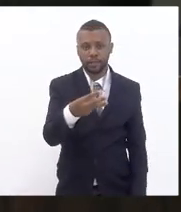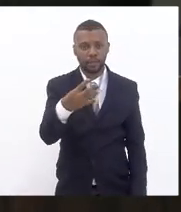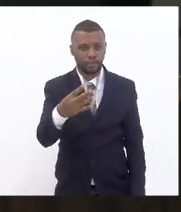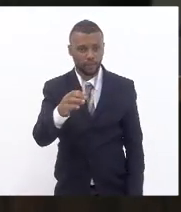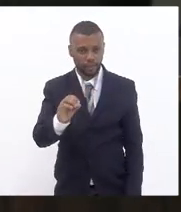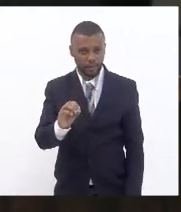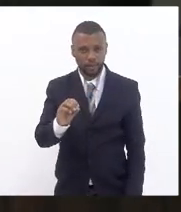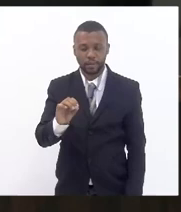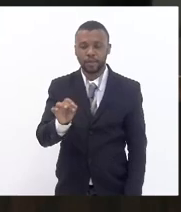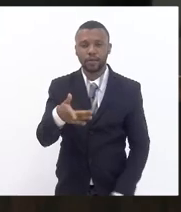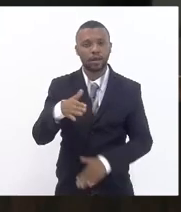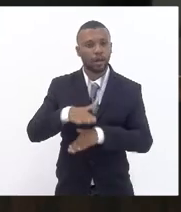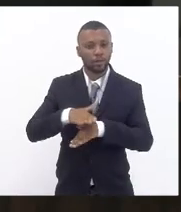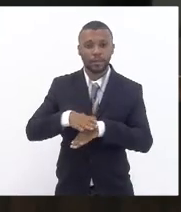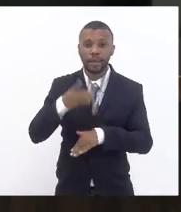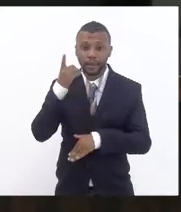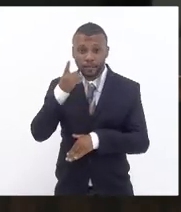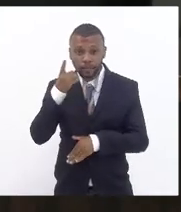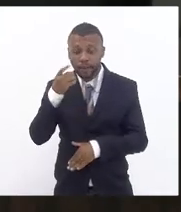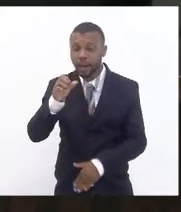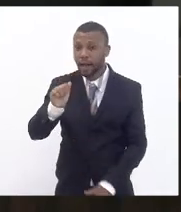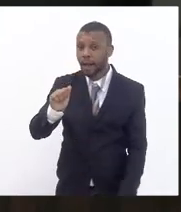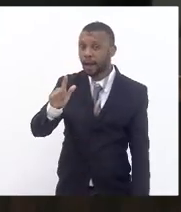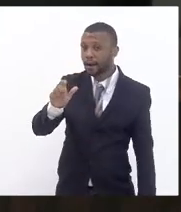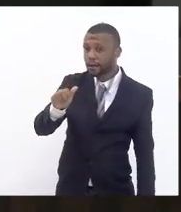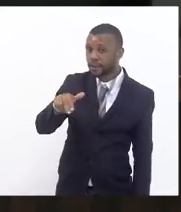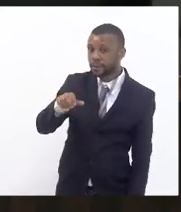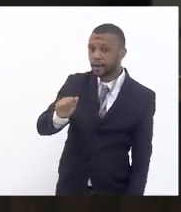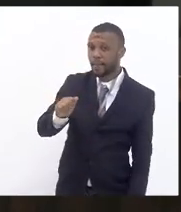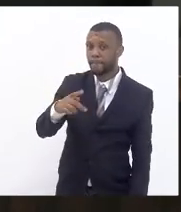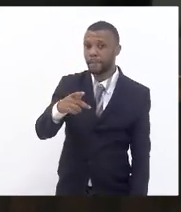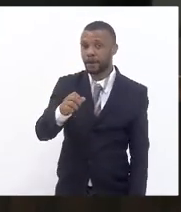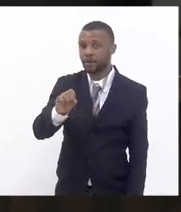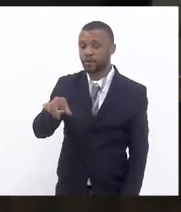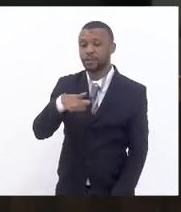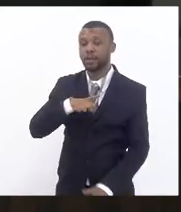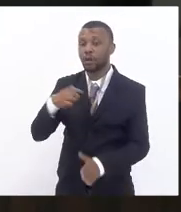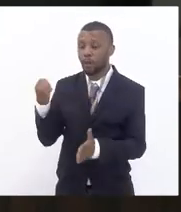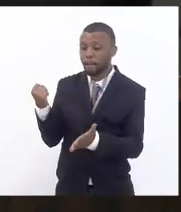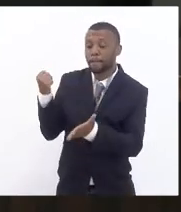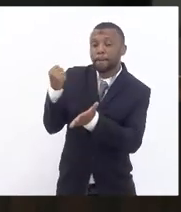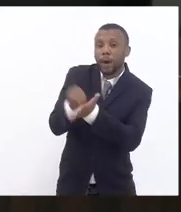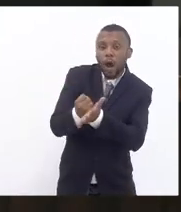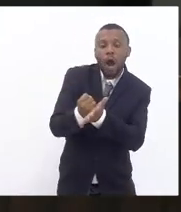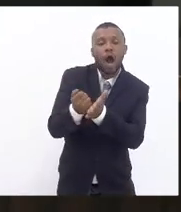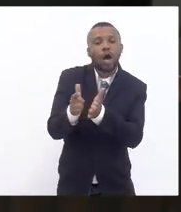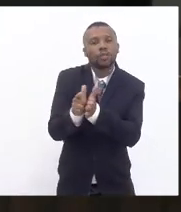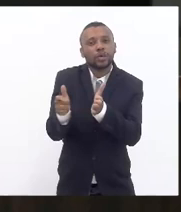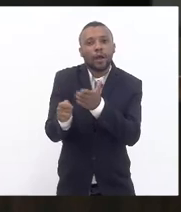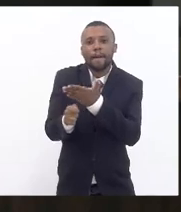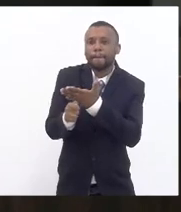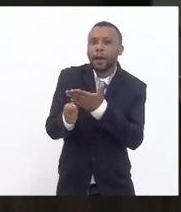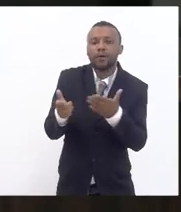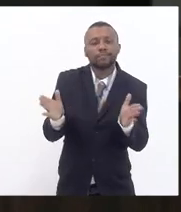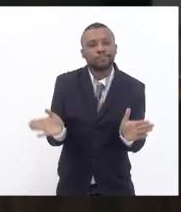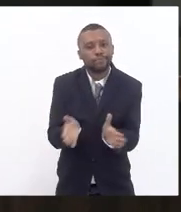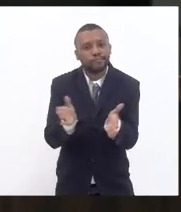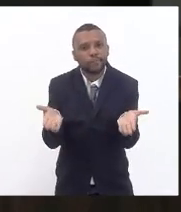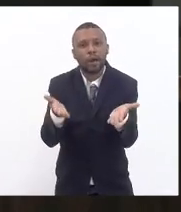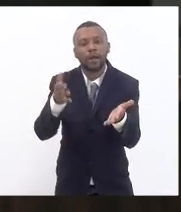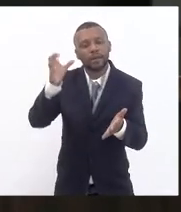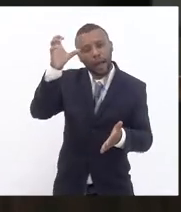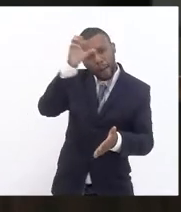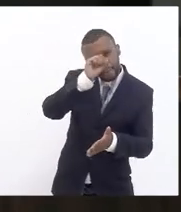4.340, de autoria da deputada Alana Passo, que institui o selo de imprensa incentivadora da aprendizagem